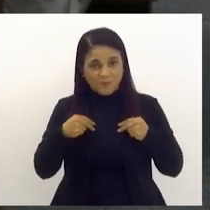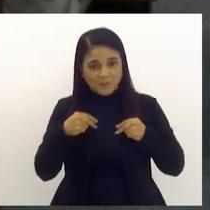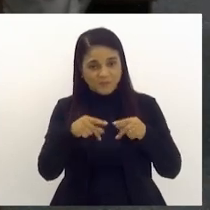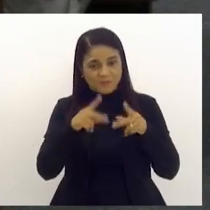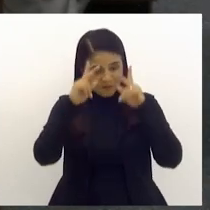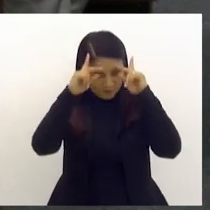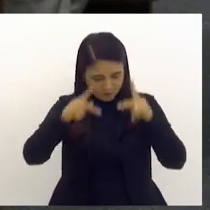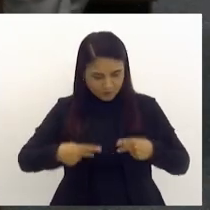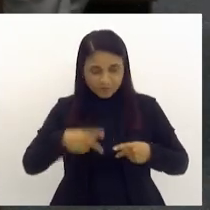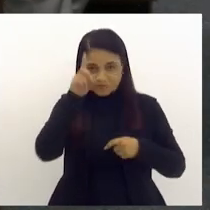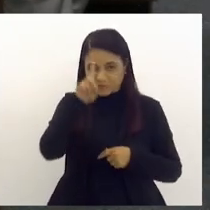dá favorável às duas emendas.